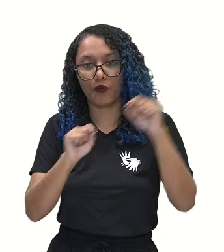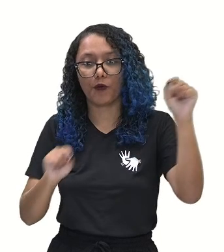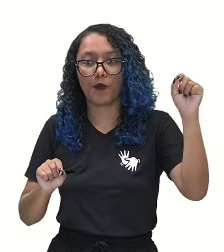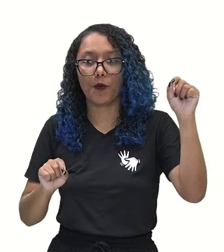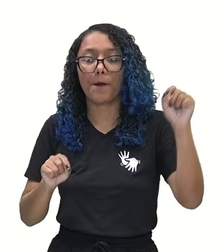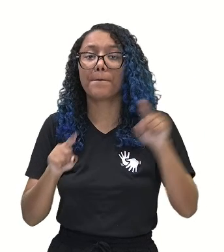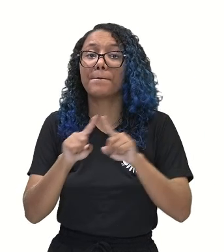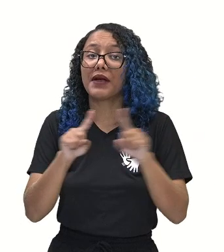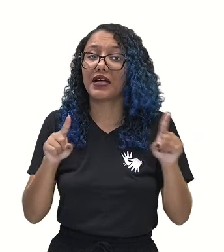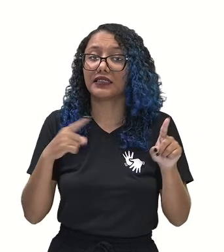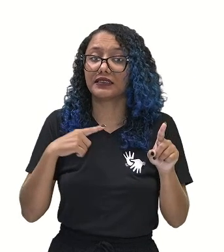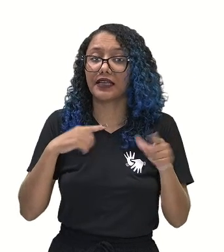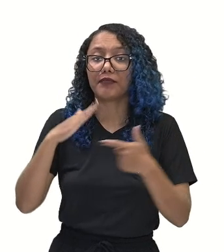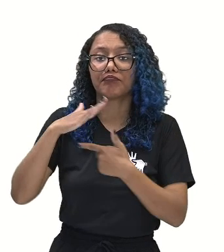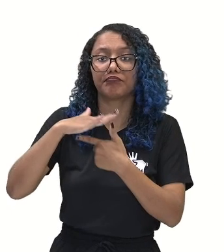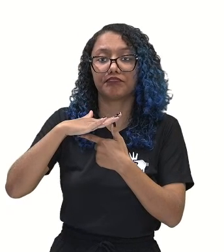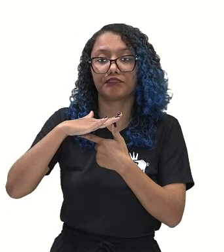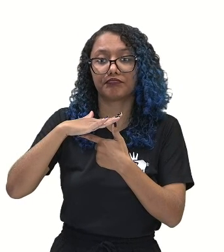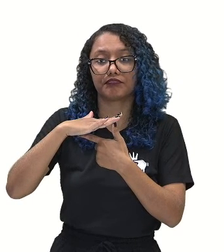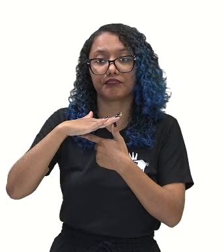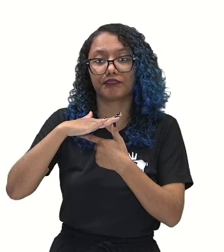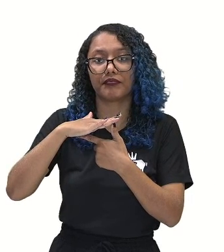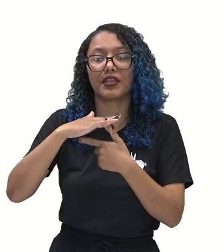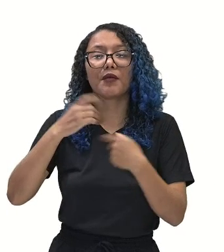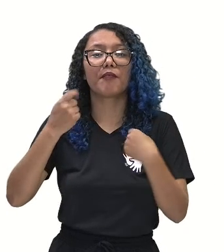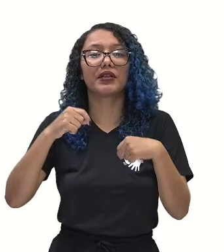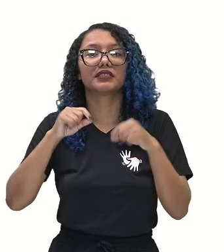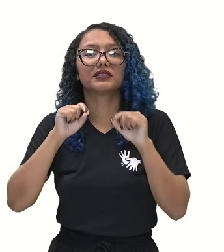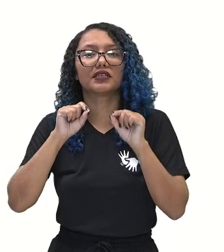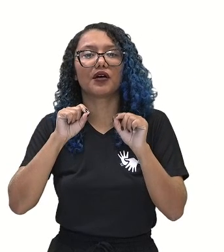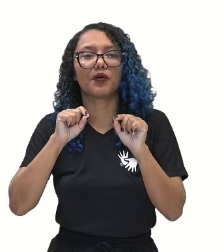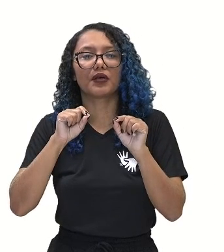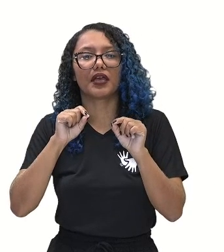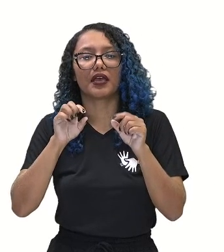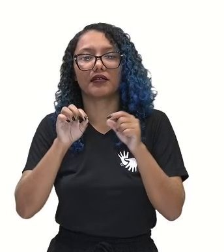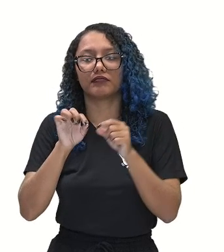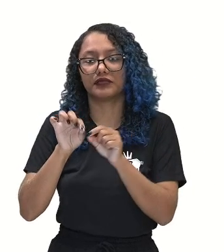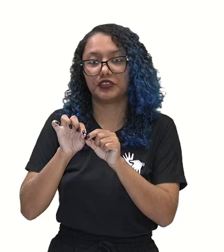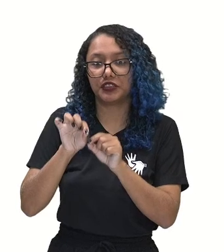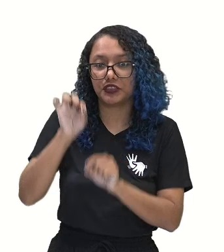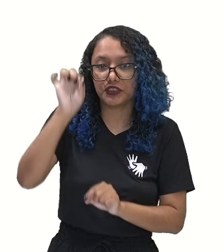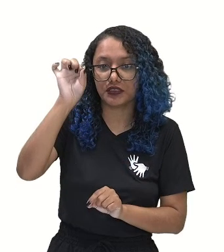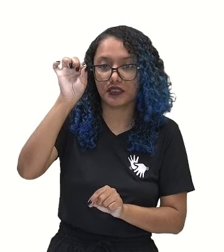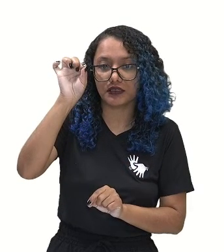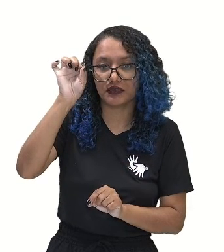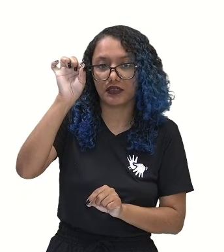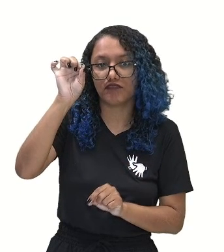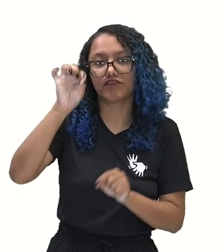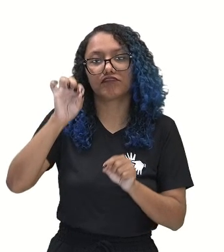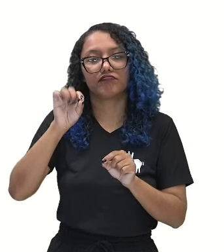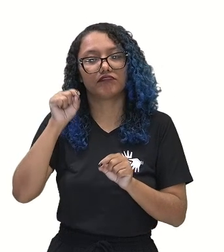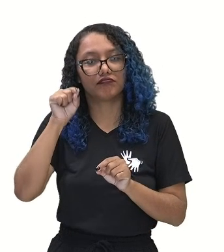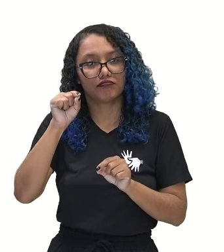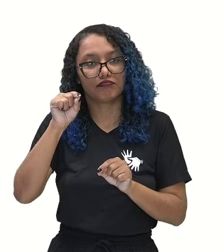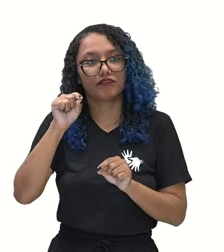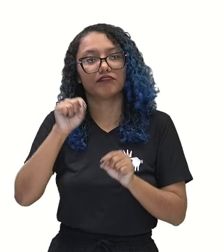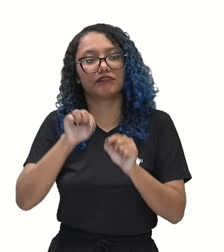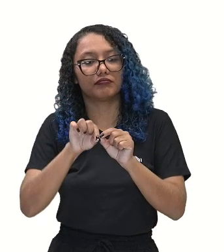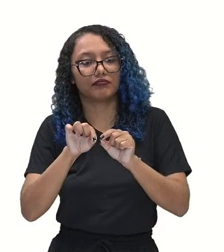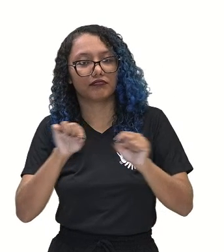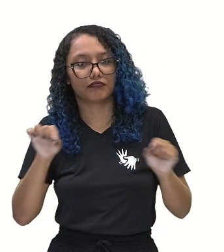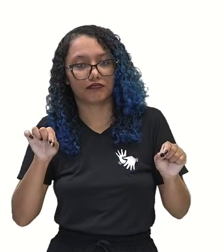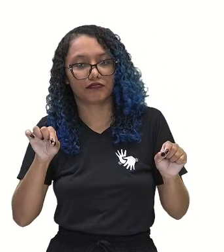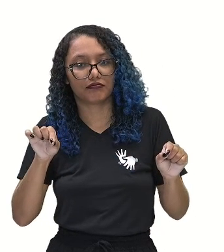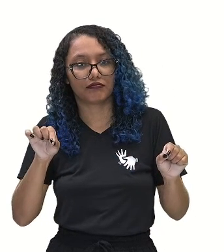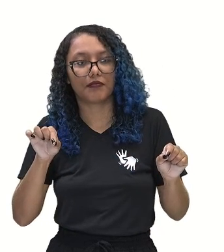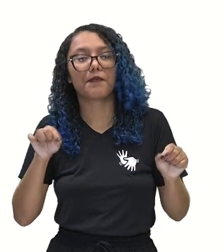triângulo retângulo, eu dependo, no caso, da distância vertical e vou depender também da